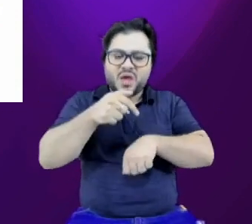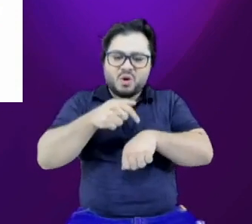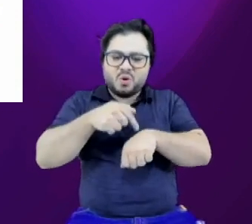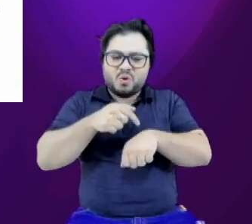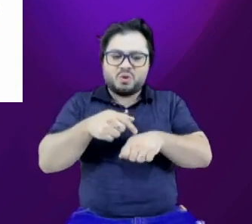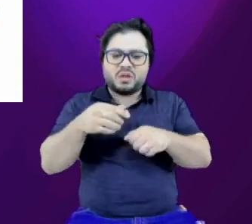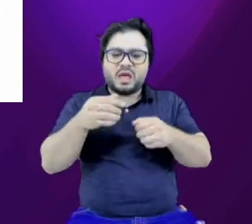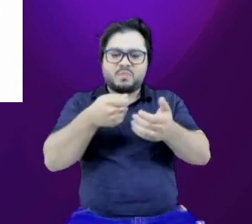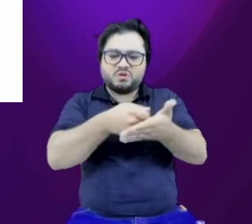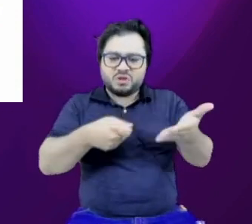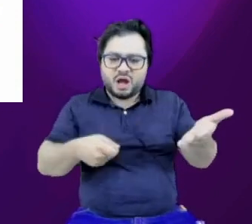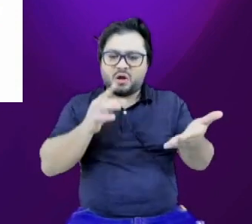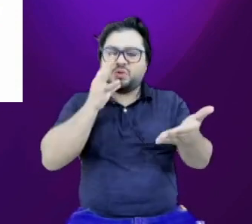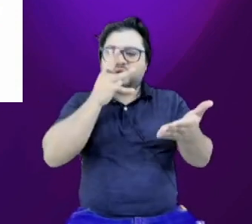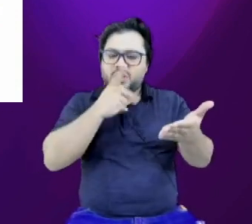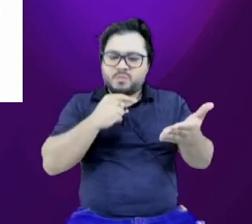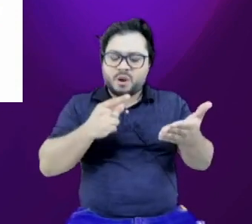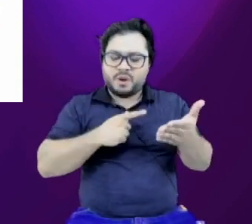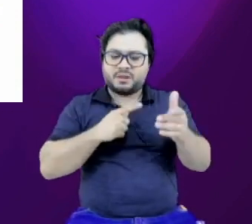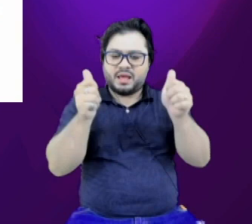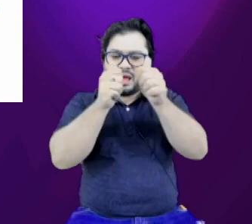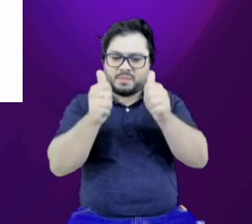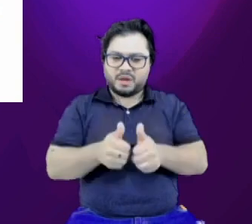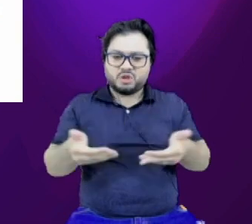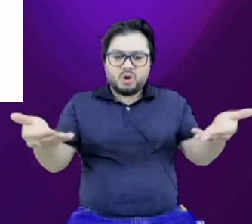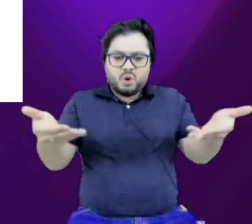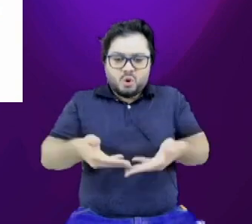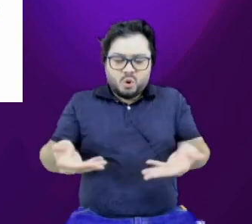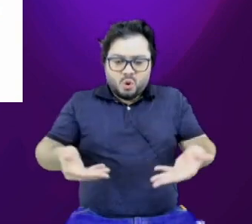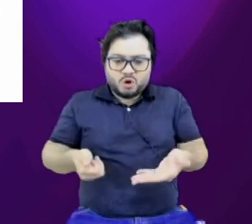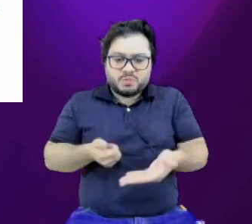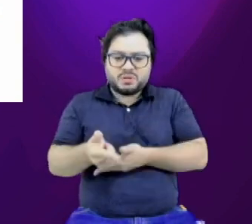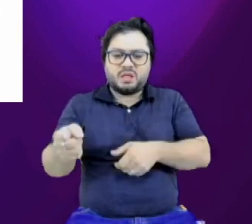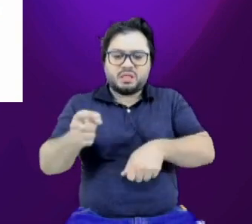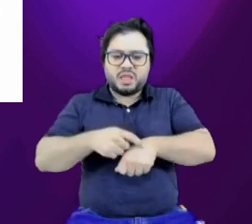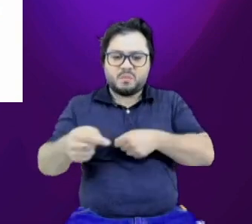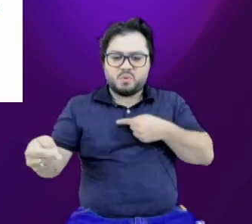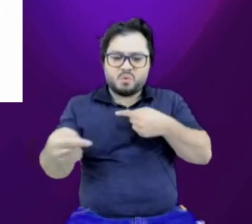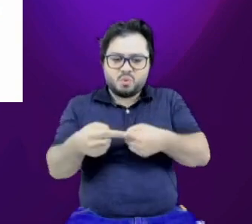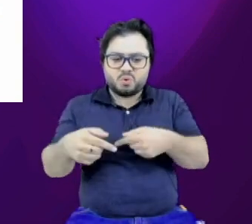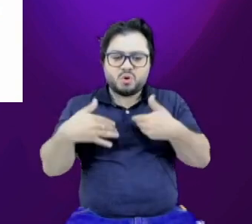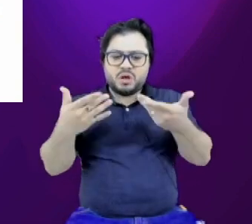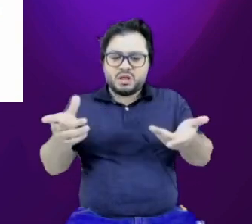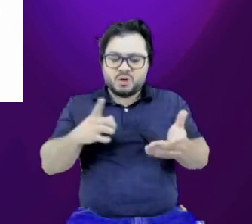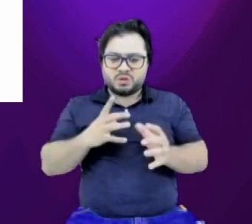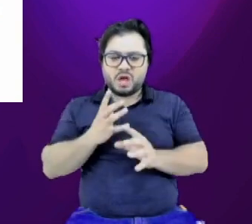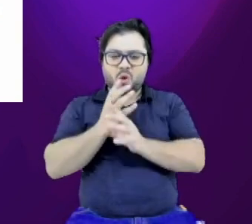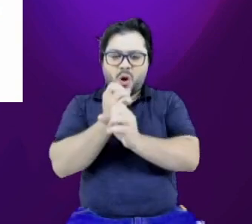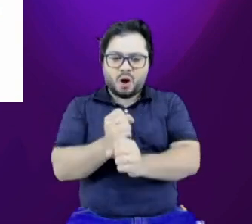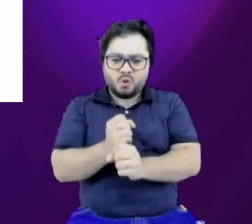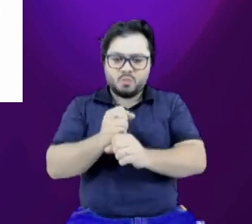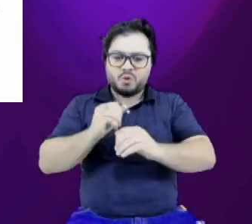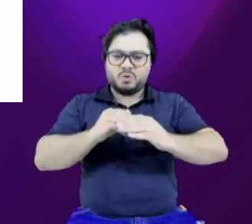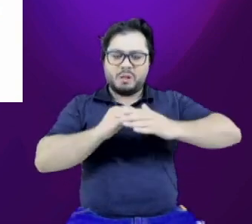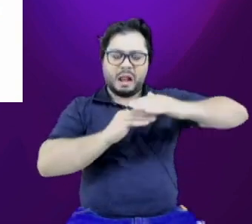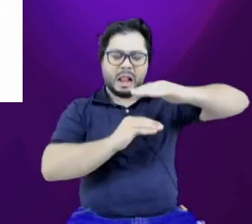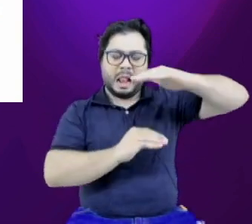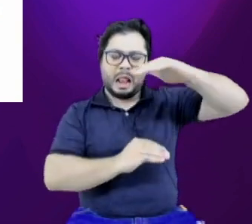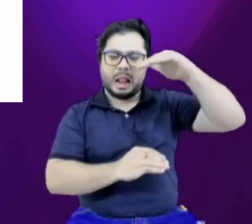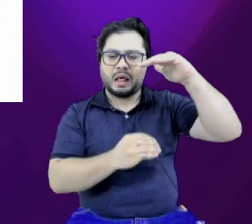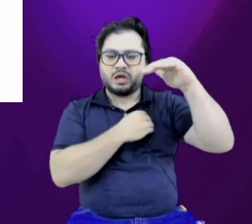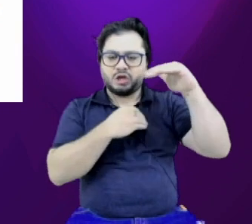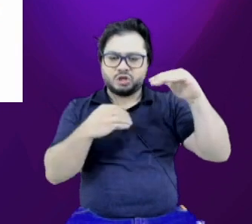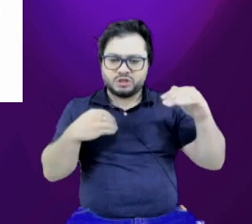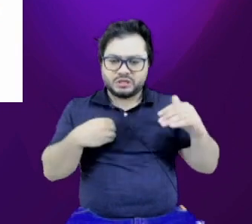você demorava a adquirir as imagens. Hoje, o tempo de aquisição ele é muito curto, então você tem um acúmulo de uma pilha de exames para